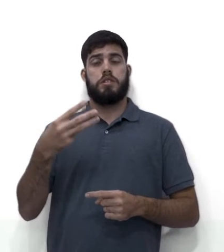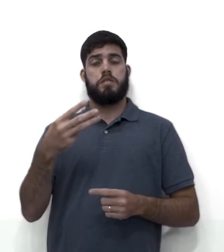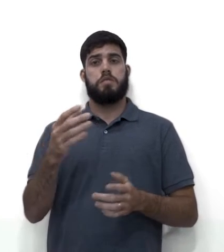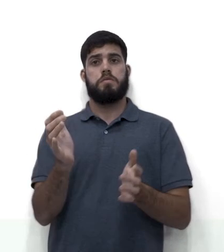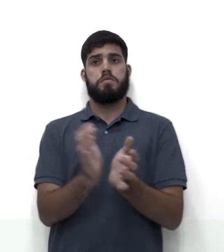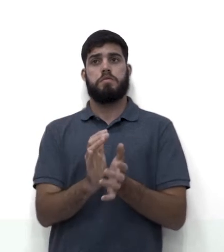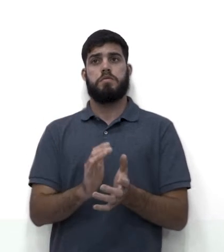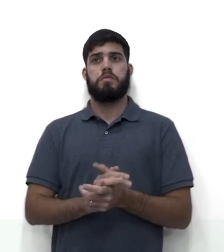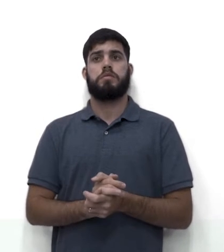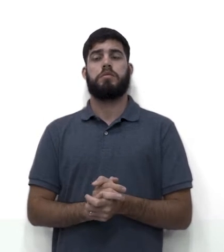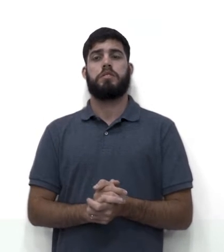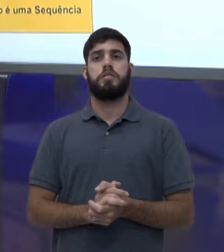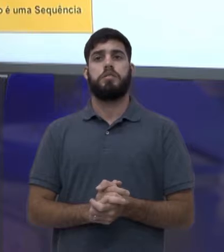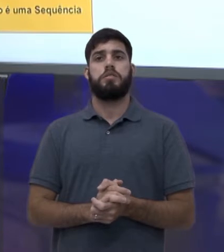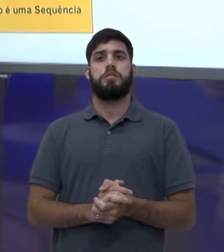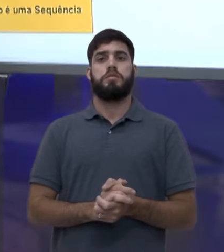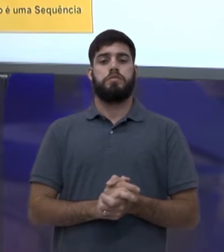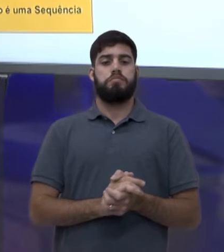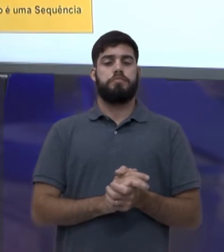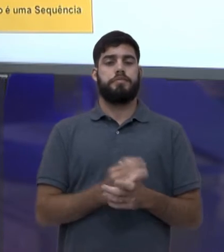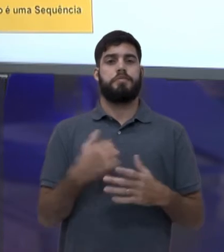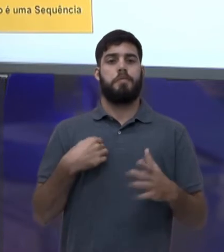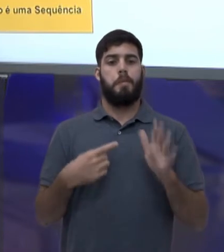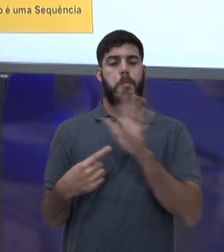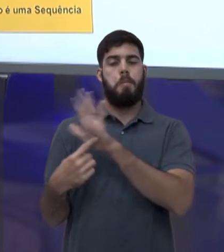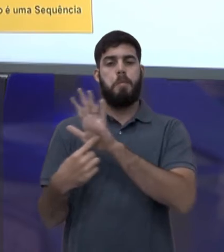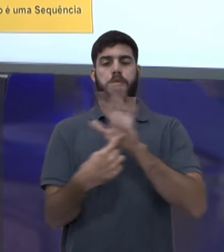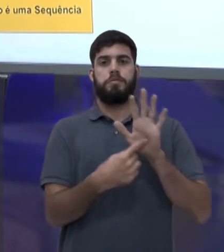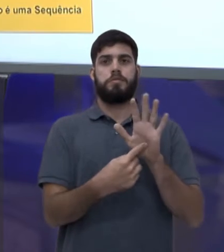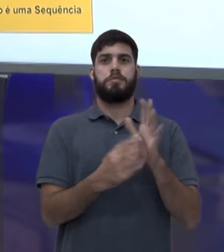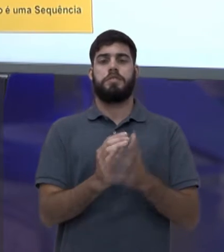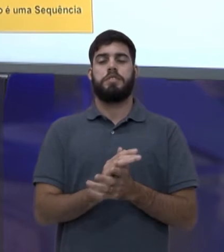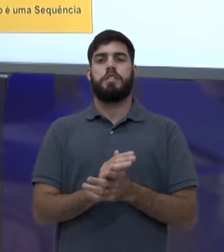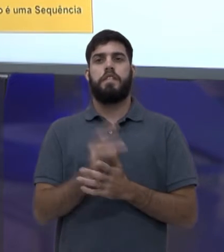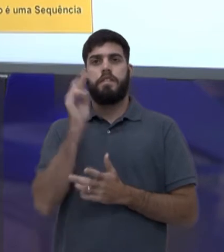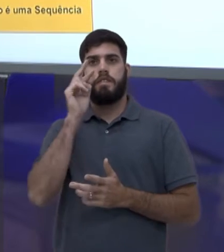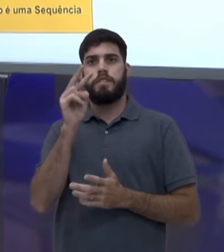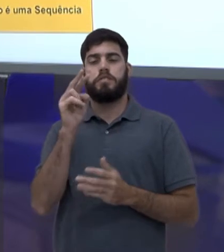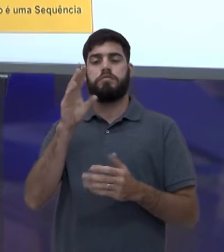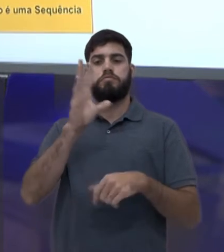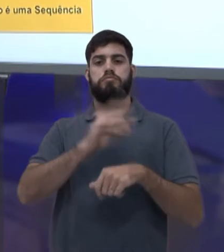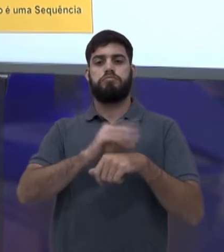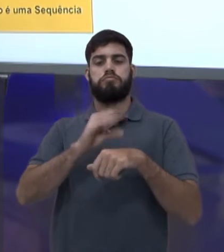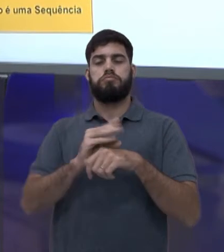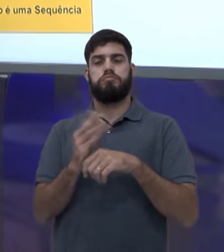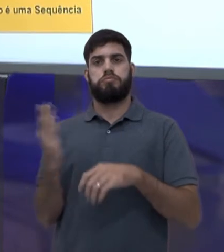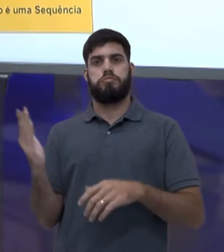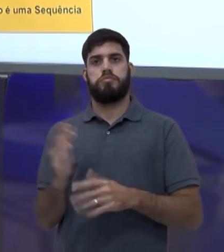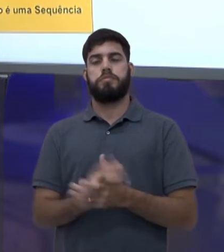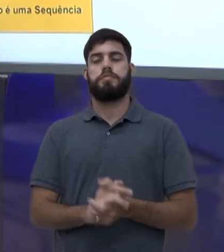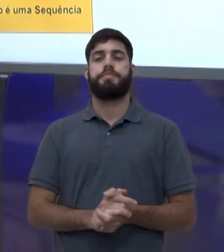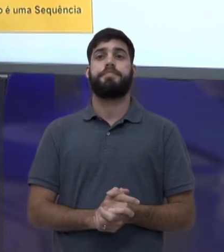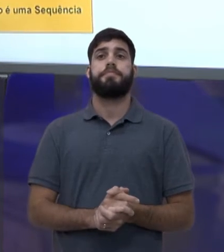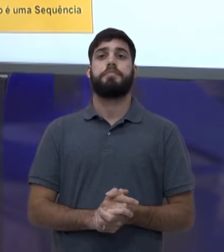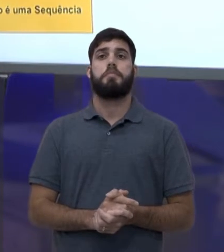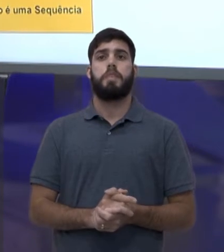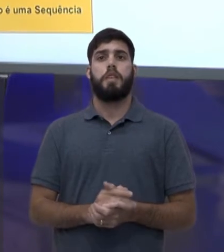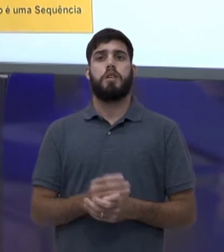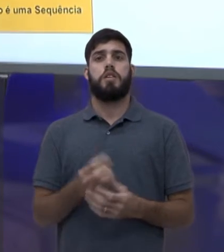de barro colocados na vitrine. Observe, então, as imagens a seguir. Então, como foi dito no